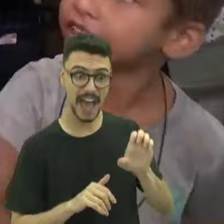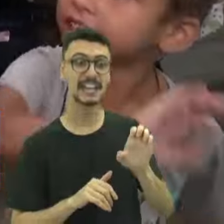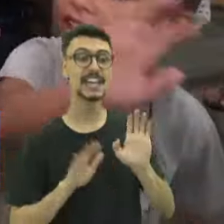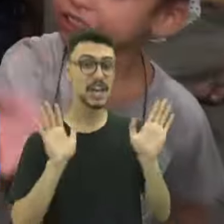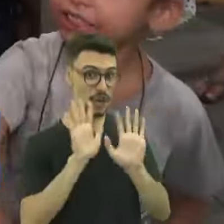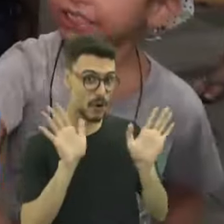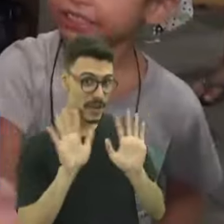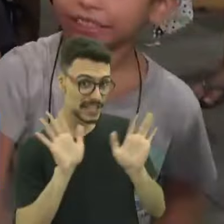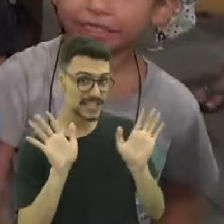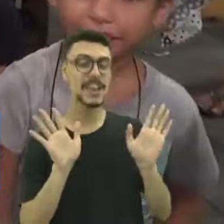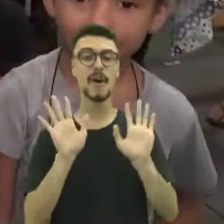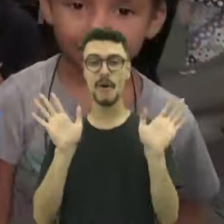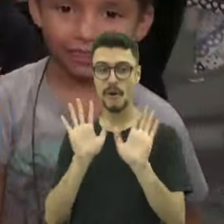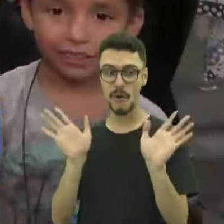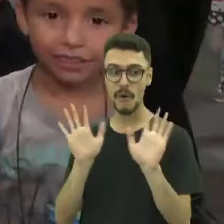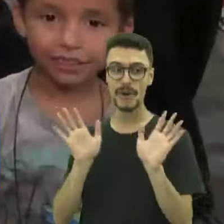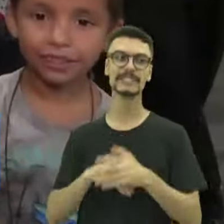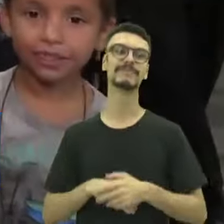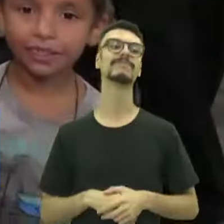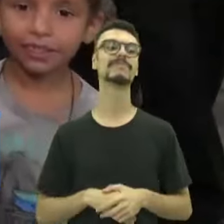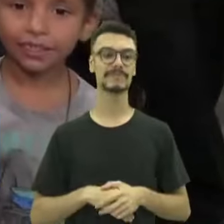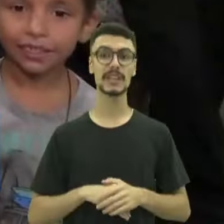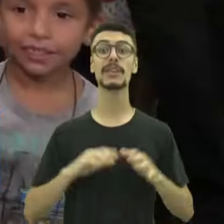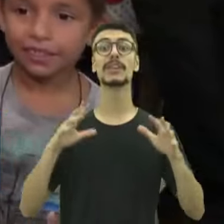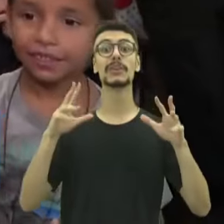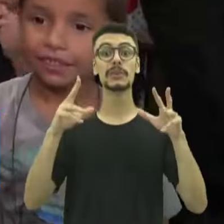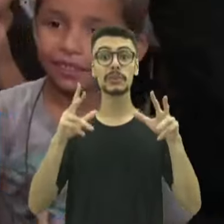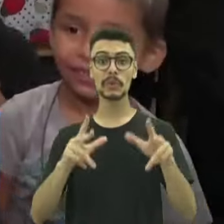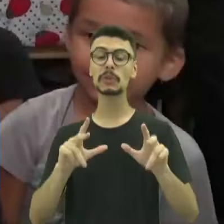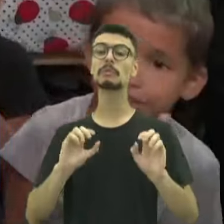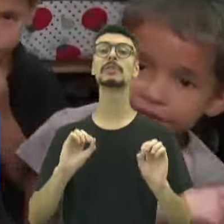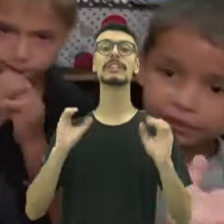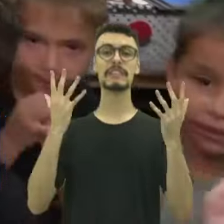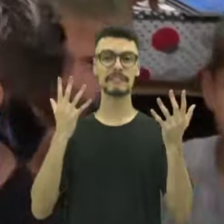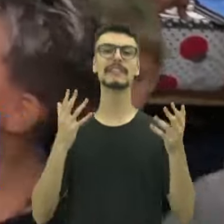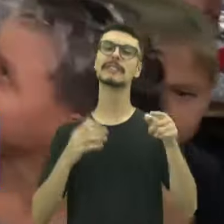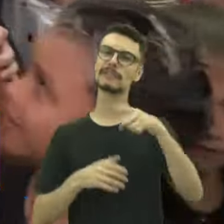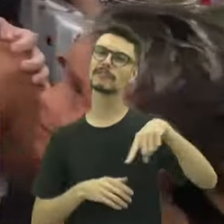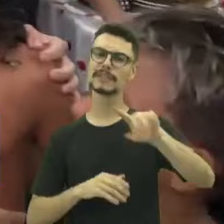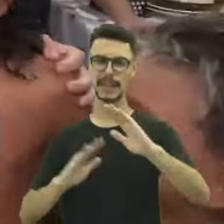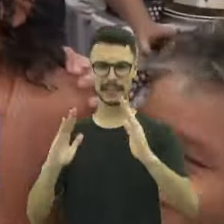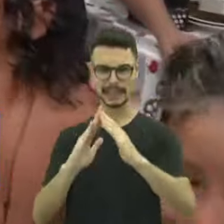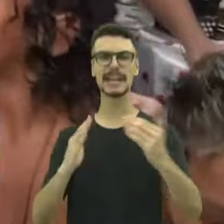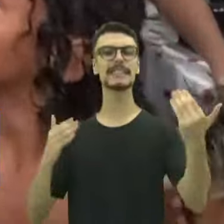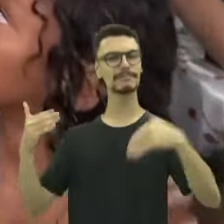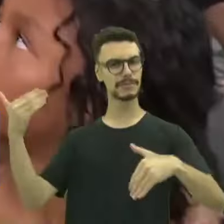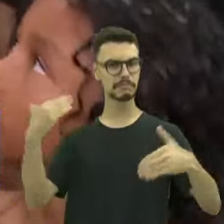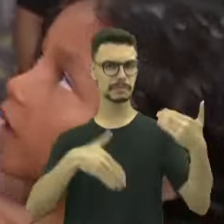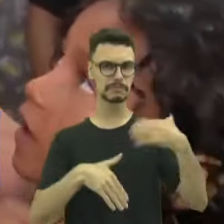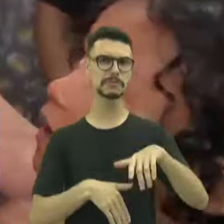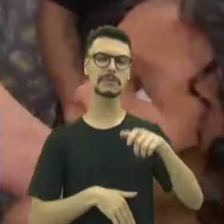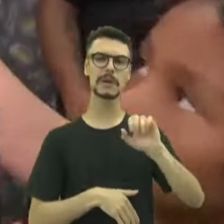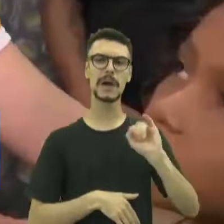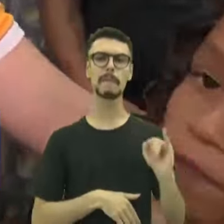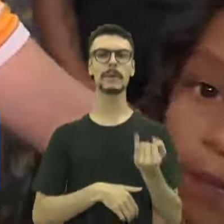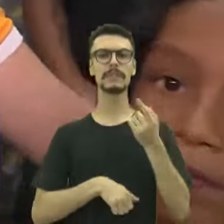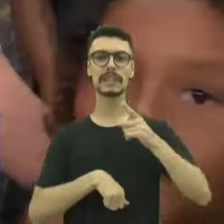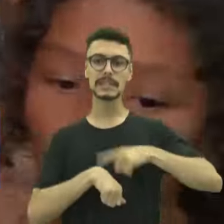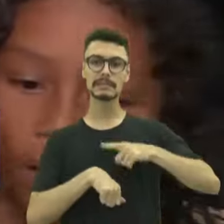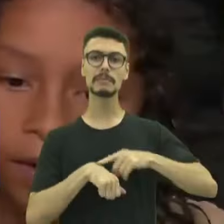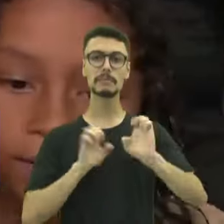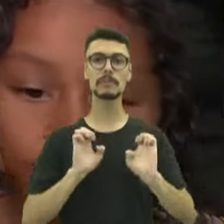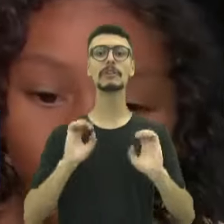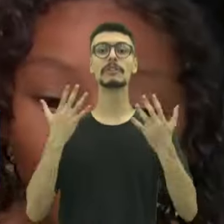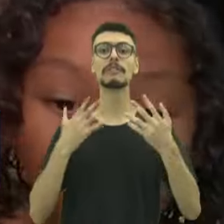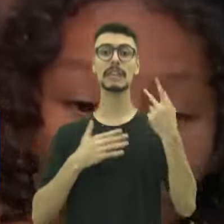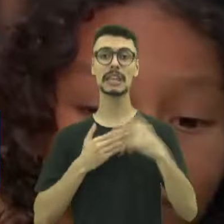Oi! Então, todo mundo aqui na festa também, você de casa, venha pra cá prestigiar esse evento na cidade de